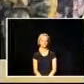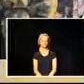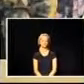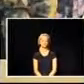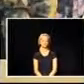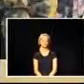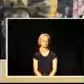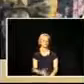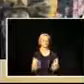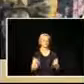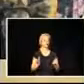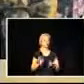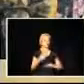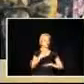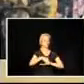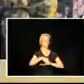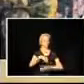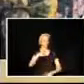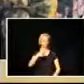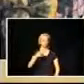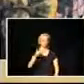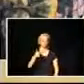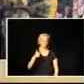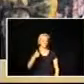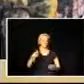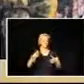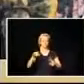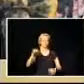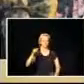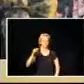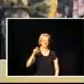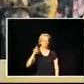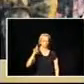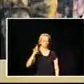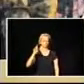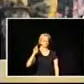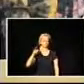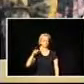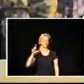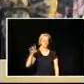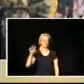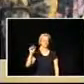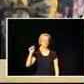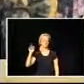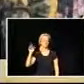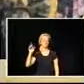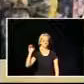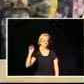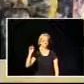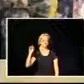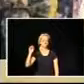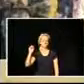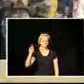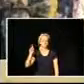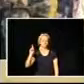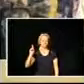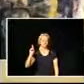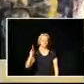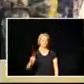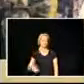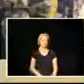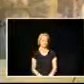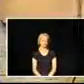11, localizado no loteamento Jardim do Lago 1, neste município. Terceiro, essa lei entra em vigor na data de sua